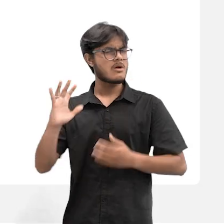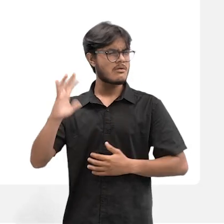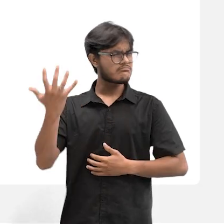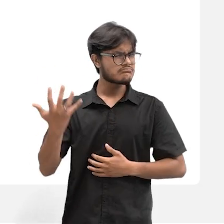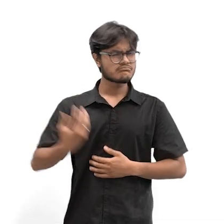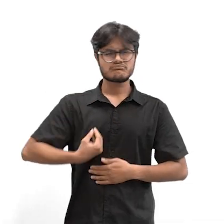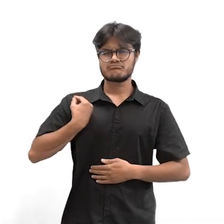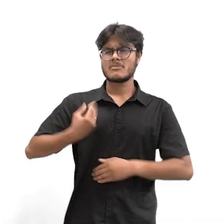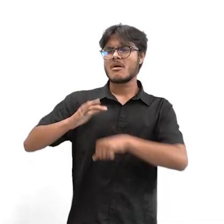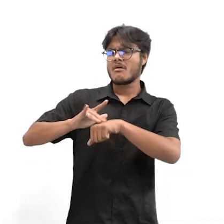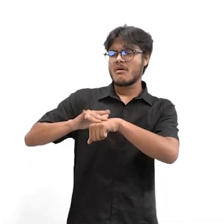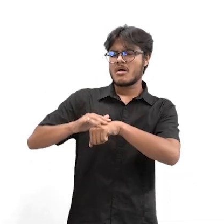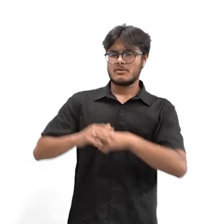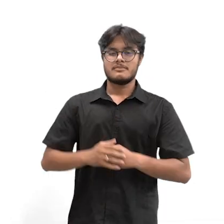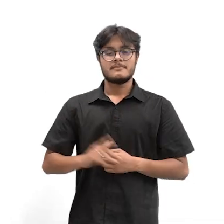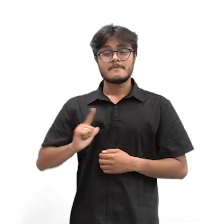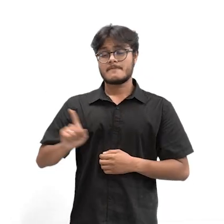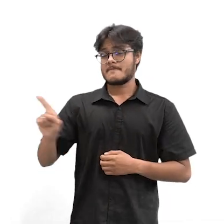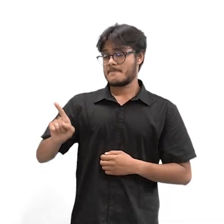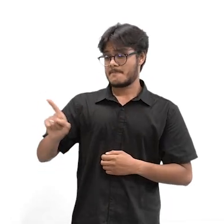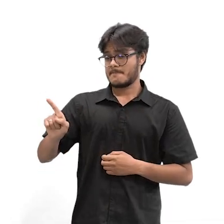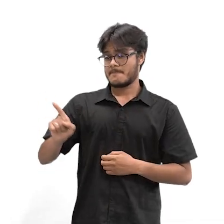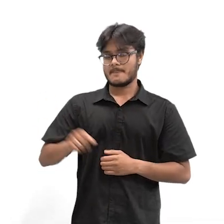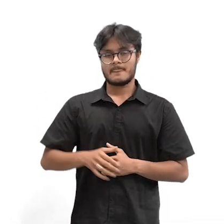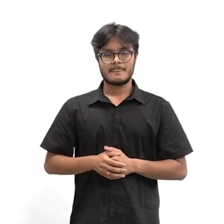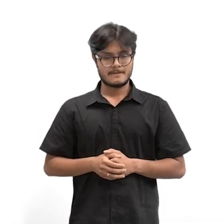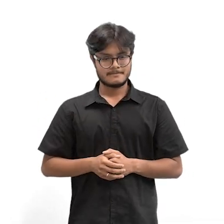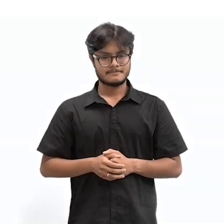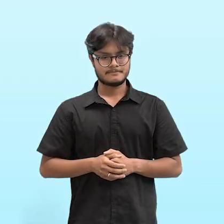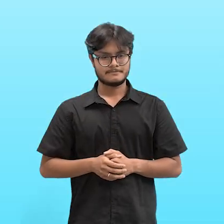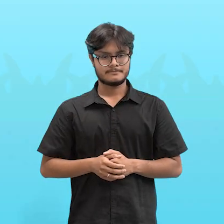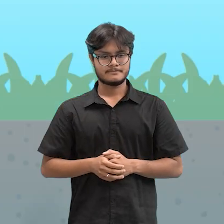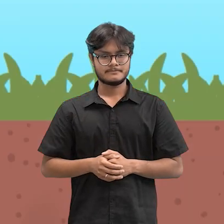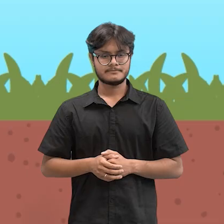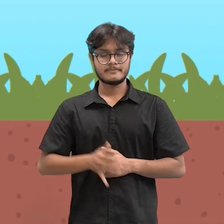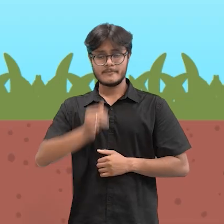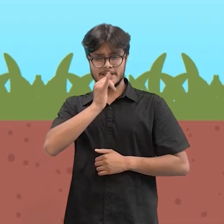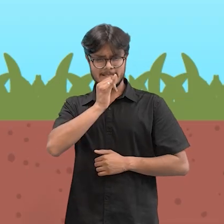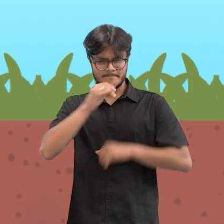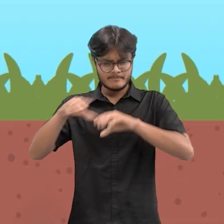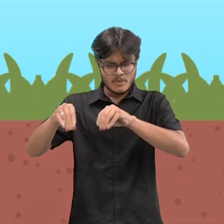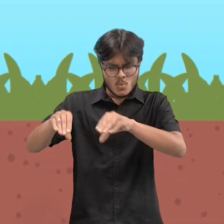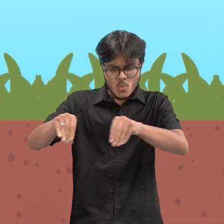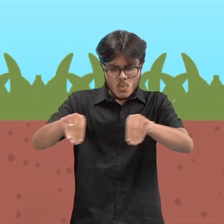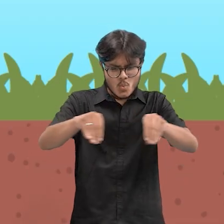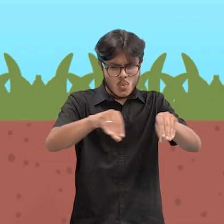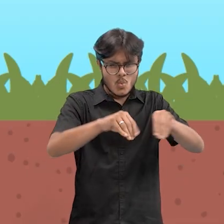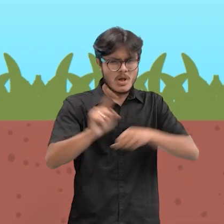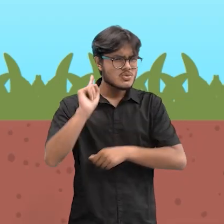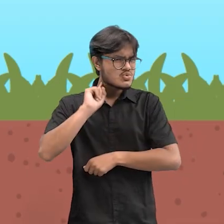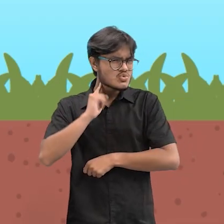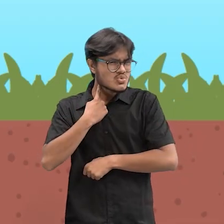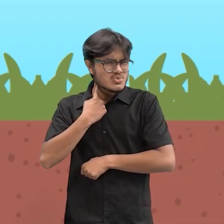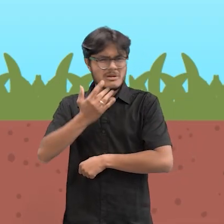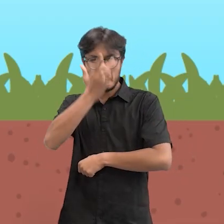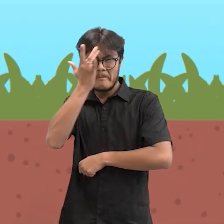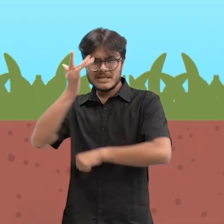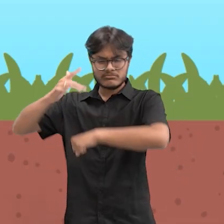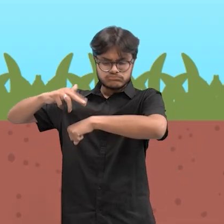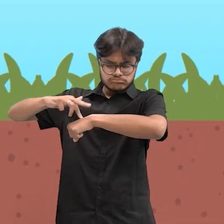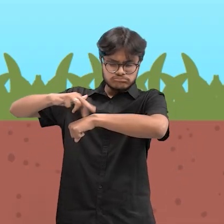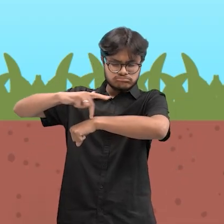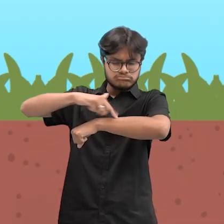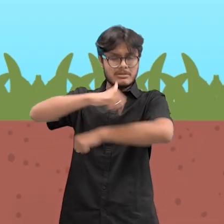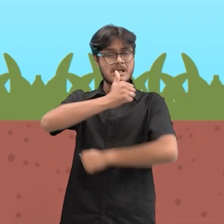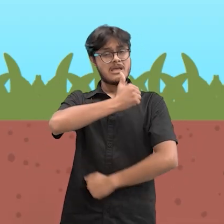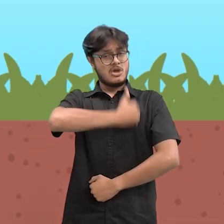dessa doença? Essa doença, gente, ela se instala quando, pela falta de saneamento básico, uma pessoa acaba fazendo caquinha